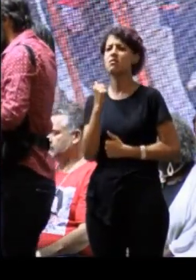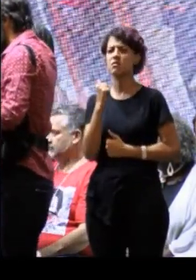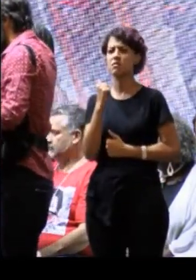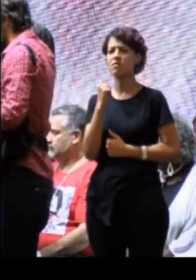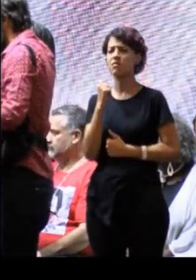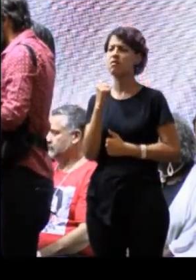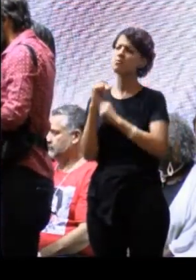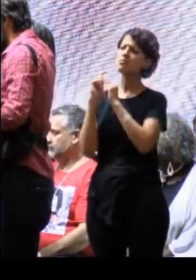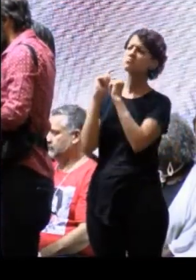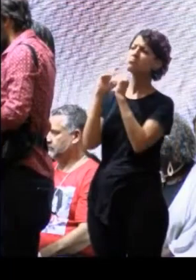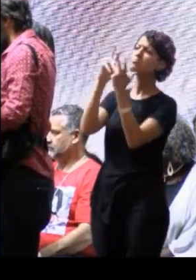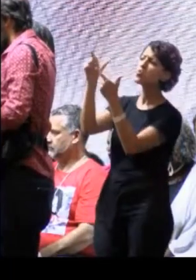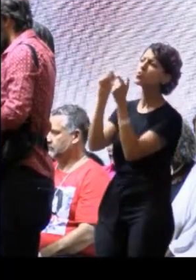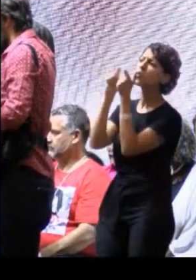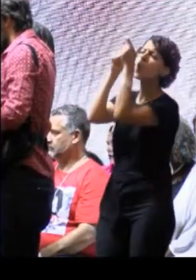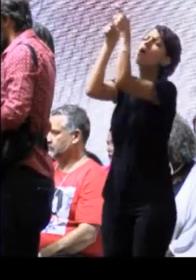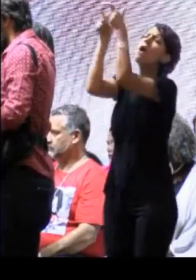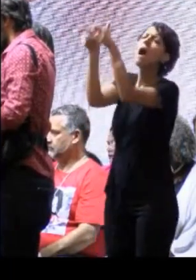alguém